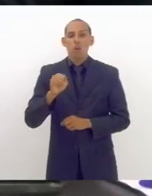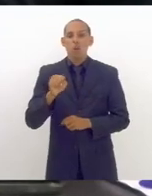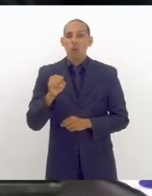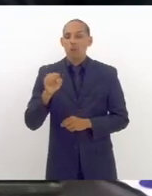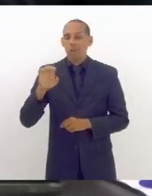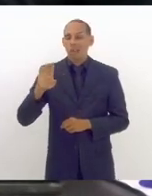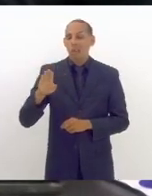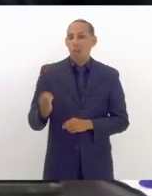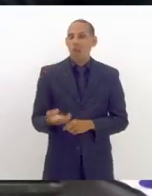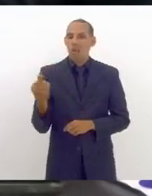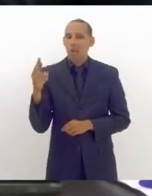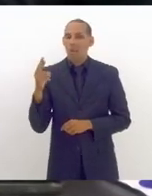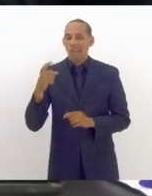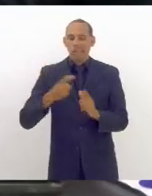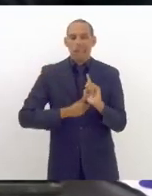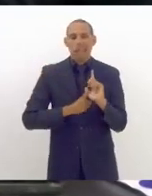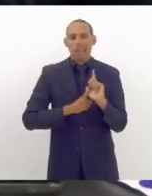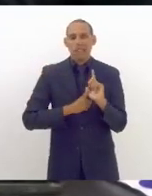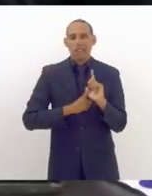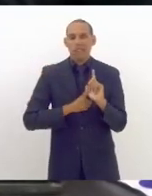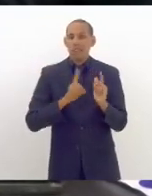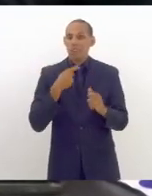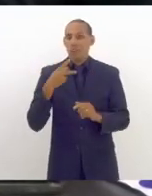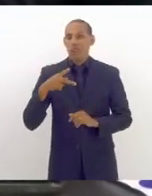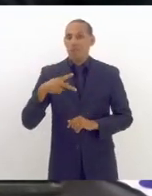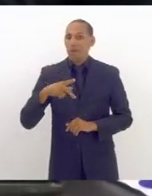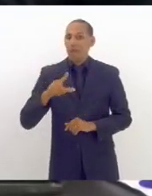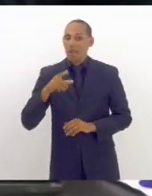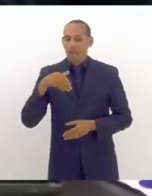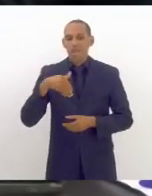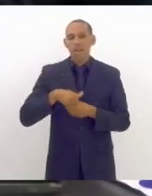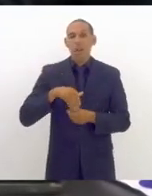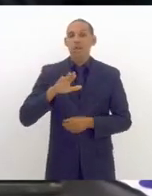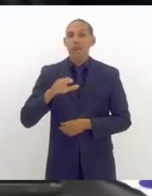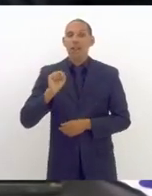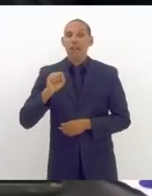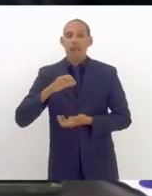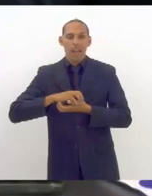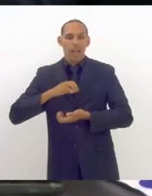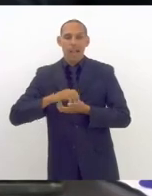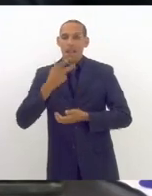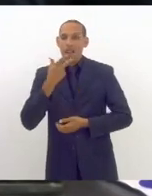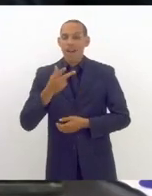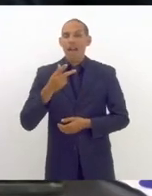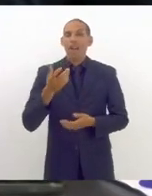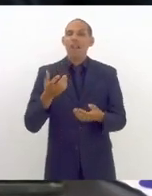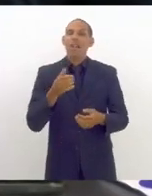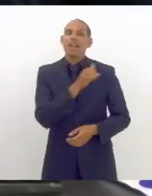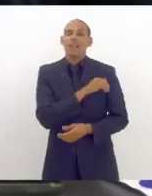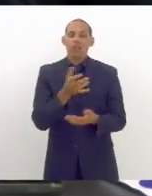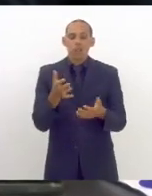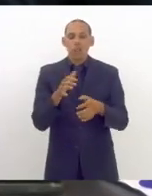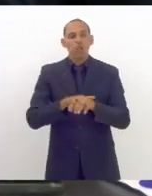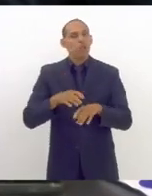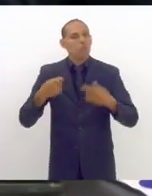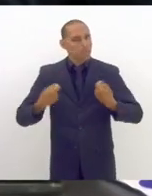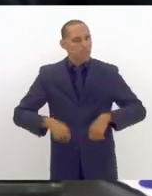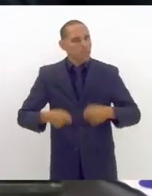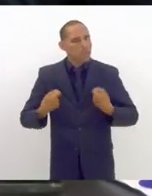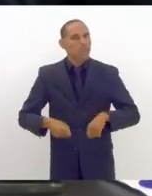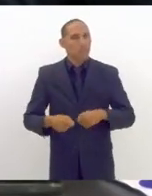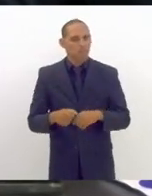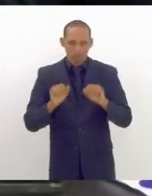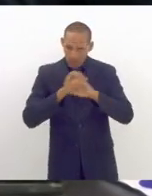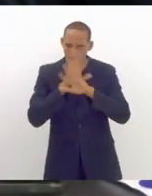e a gente ia voltar um projeto de lei o STF falou que a gente não pode votar se não incluir o Rio de Janeiro tá claro isso